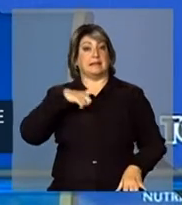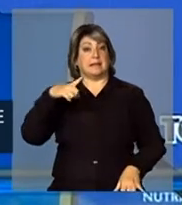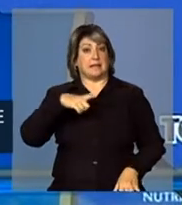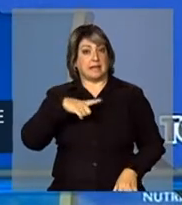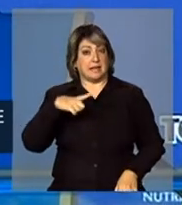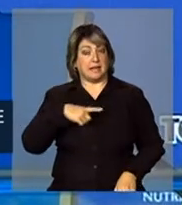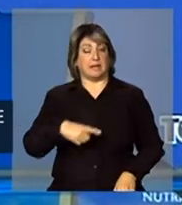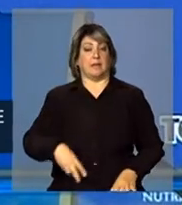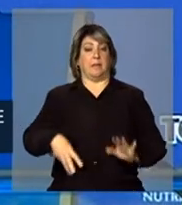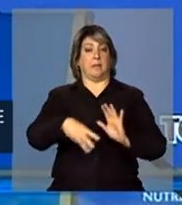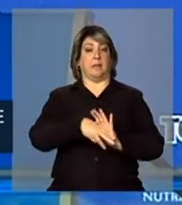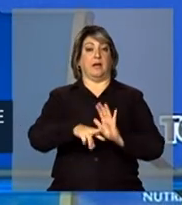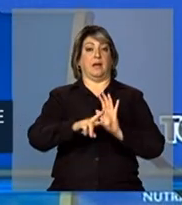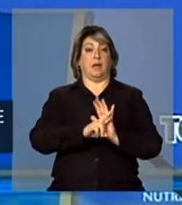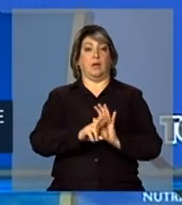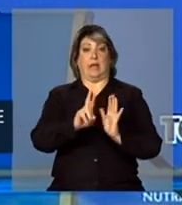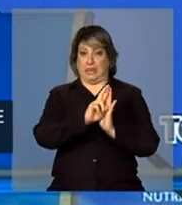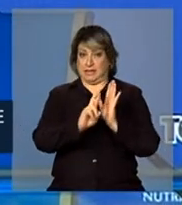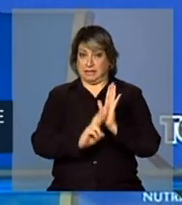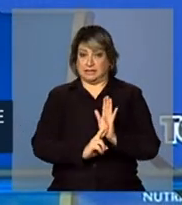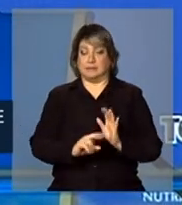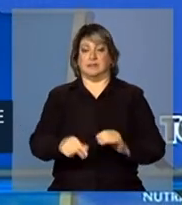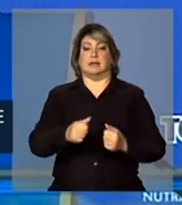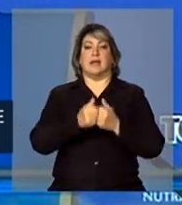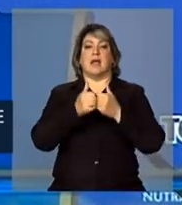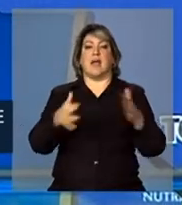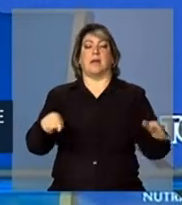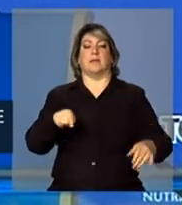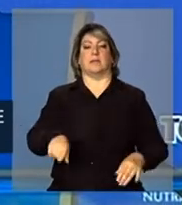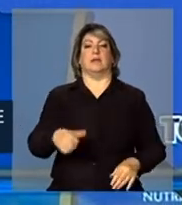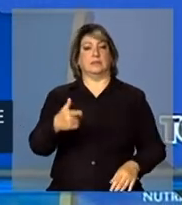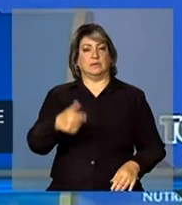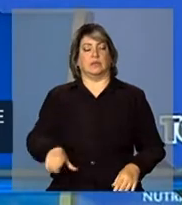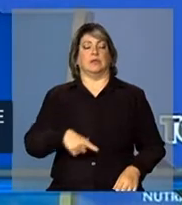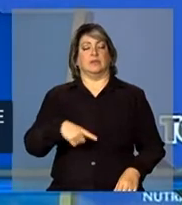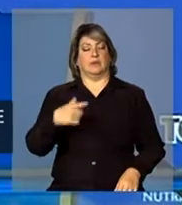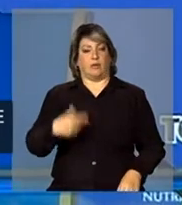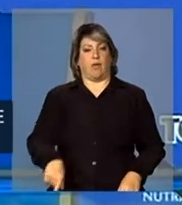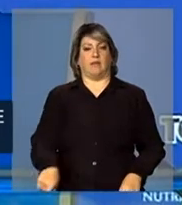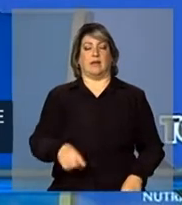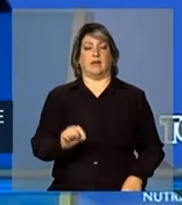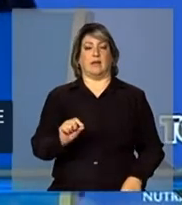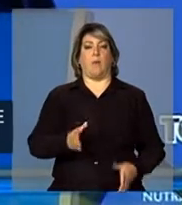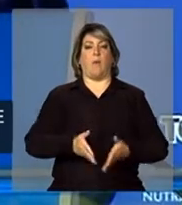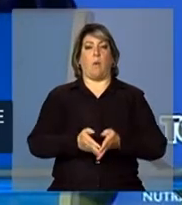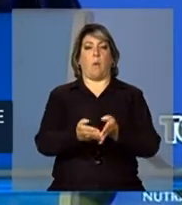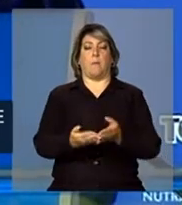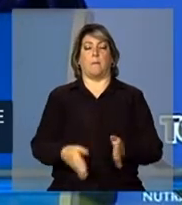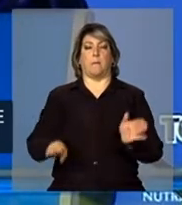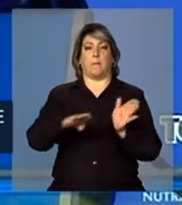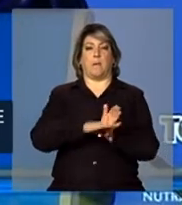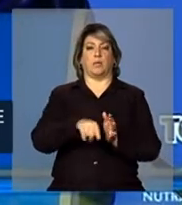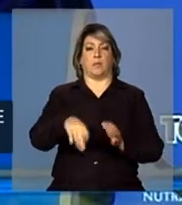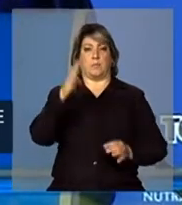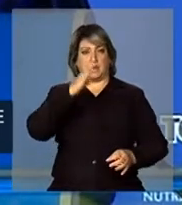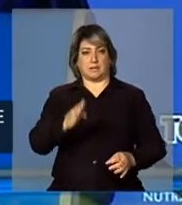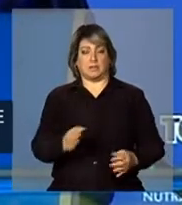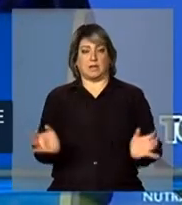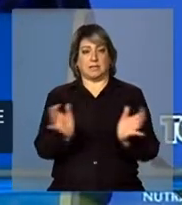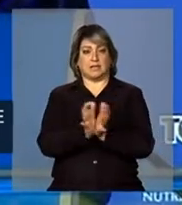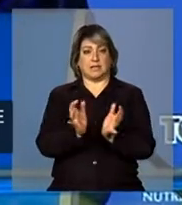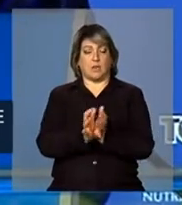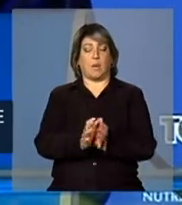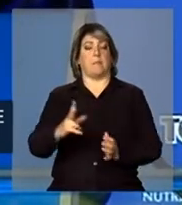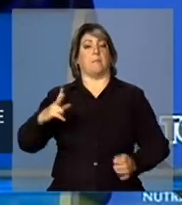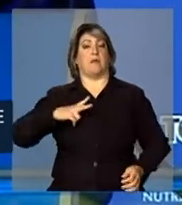regulatório que abre os portos do Brasil, mais uma vez, desta vez ao setor privado,